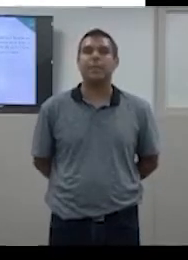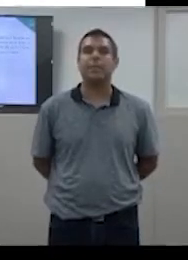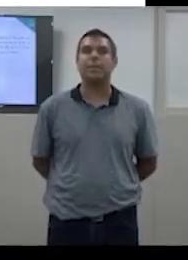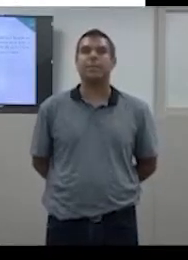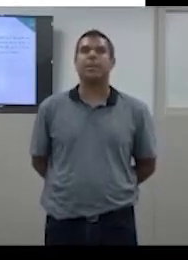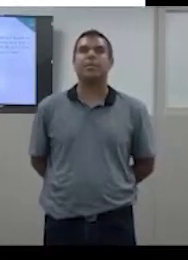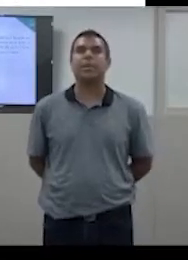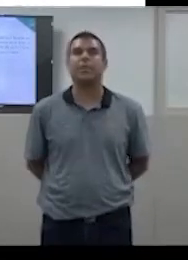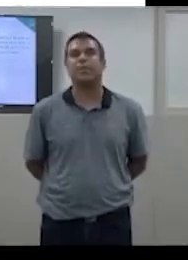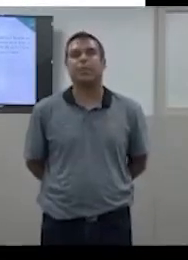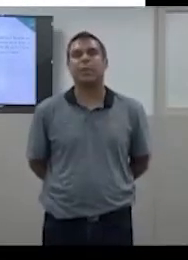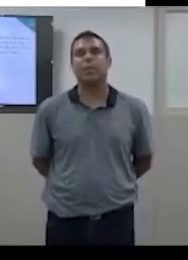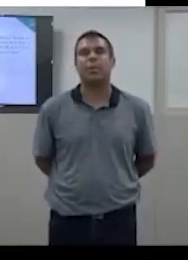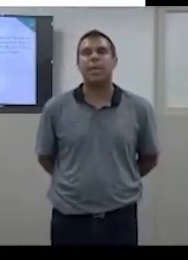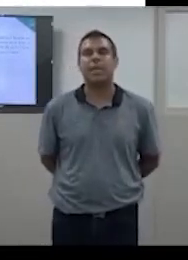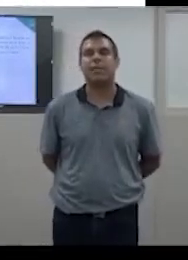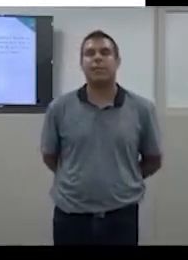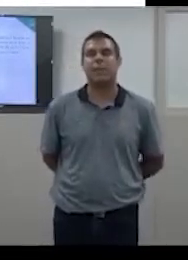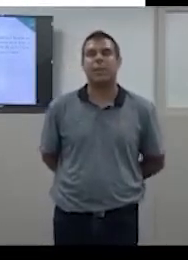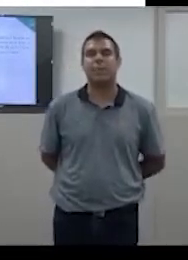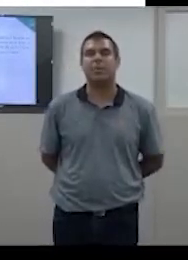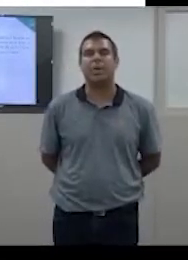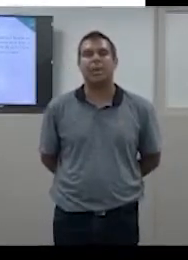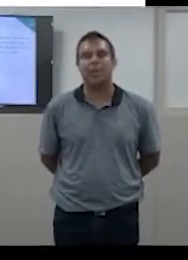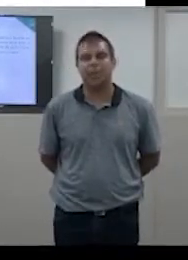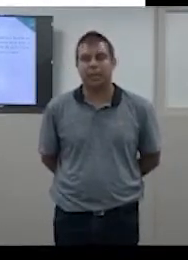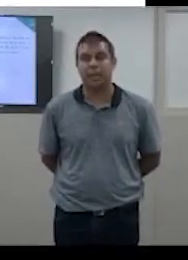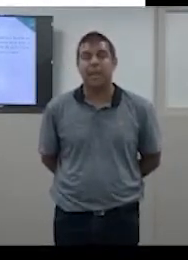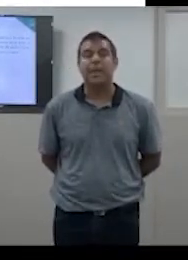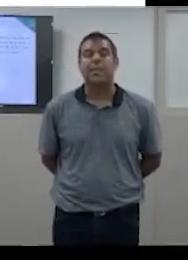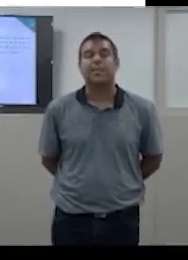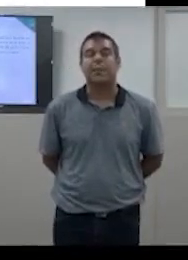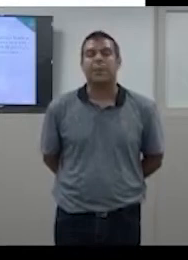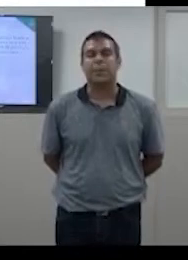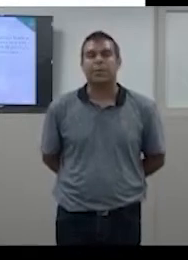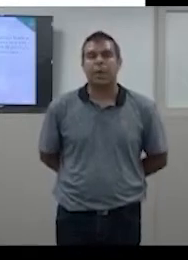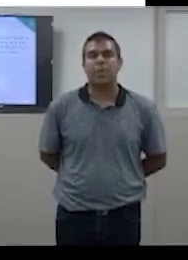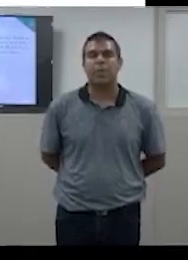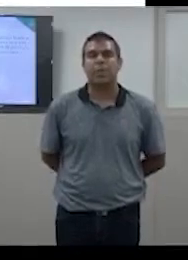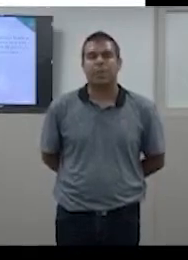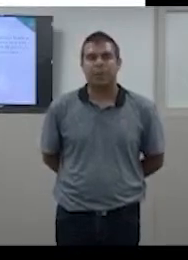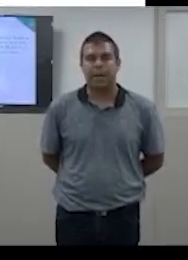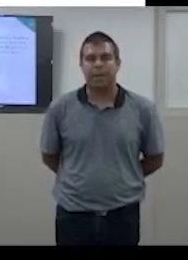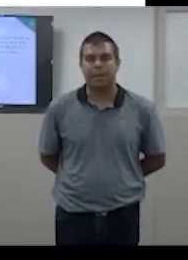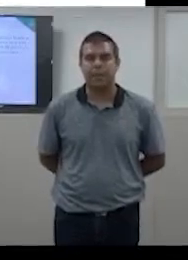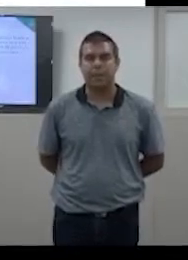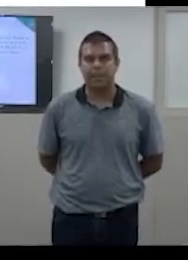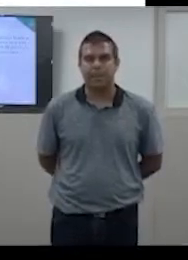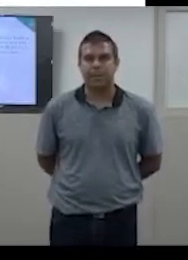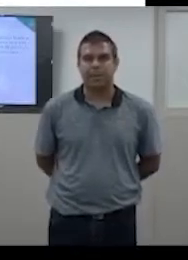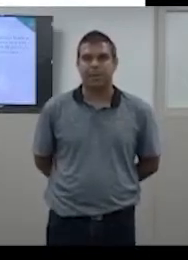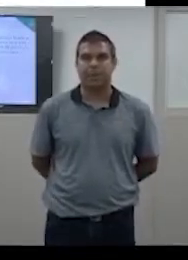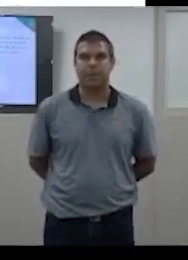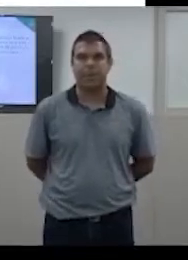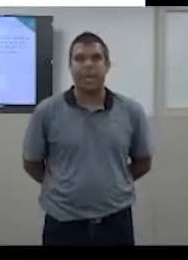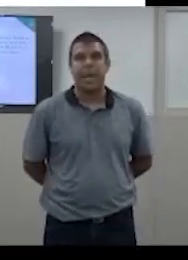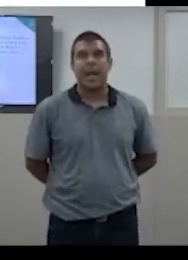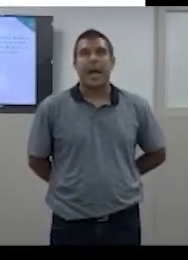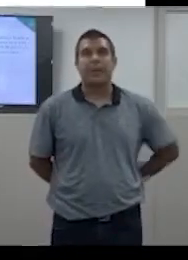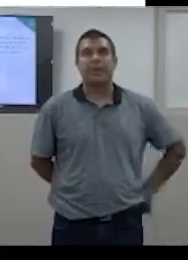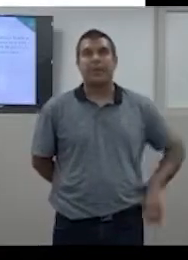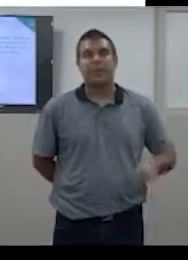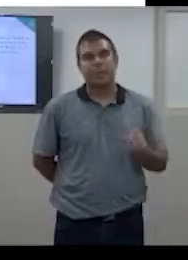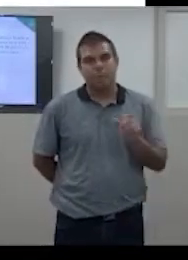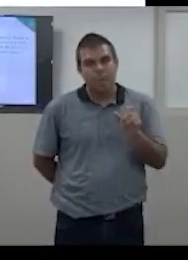vezes 1000, teremos ali uma quantidade total de 540.000 calorias. Pessoal, isso é uma das abordagens que pode aparecer para vocês